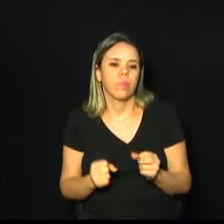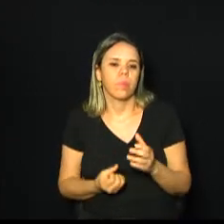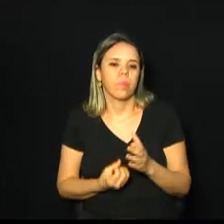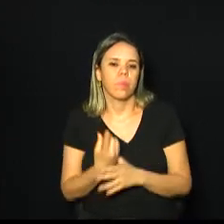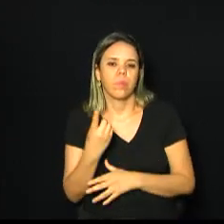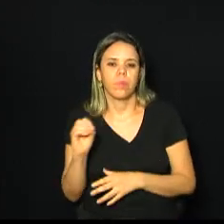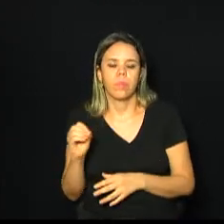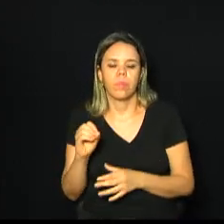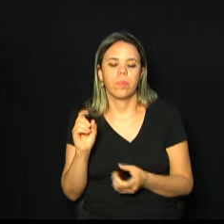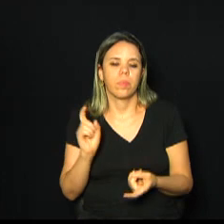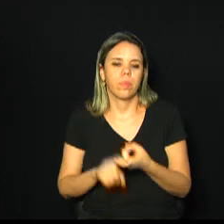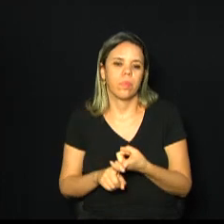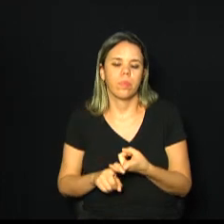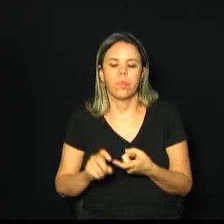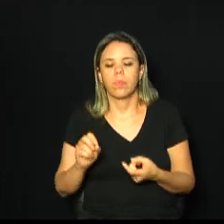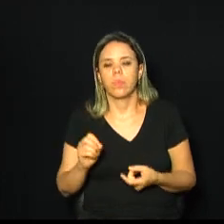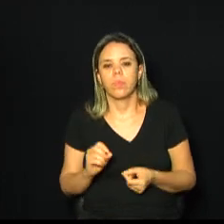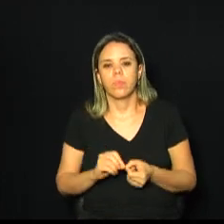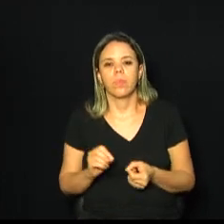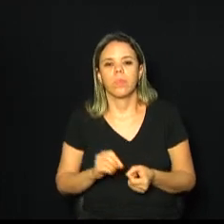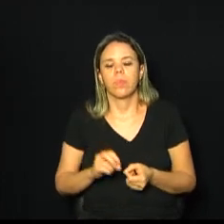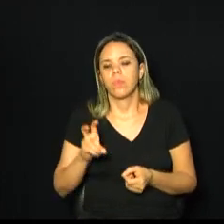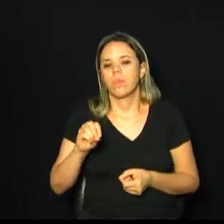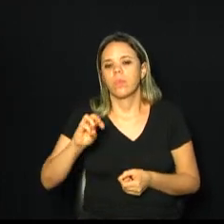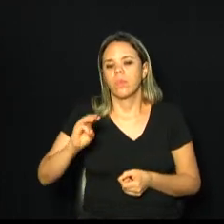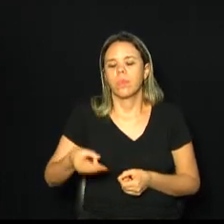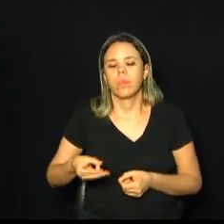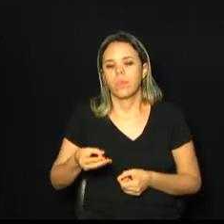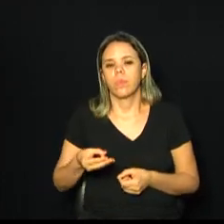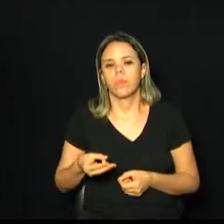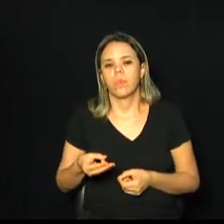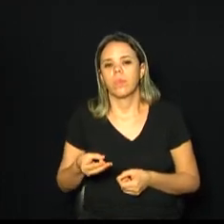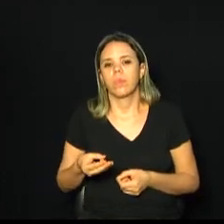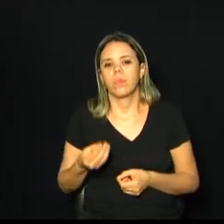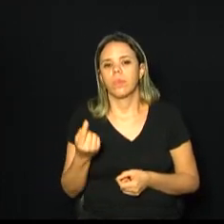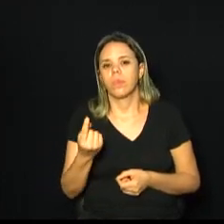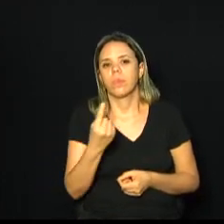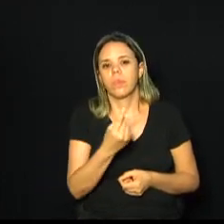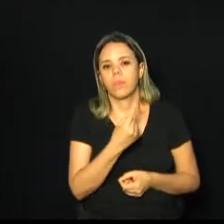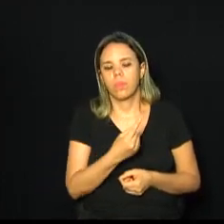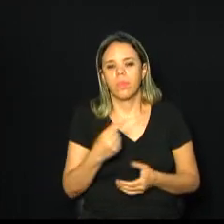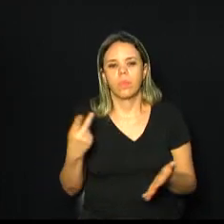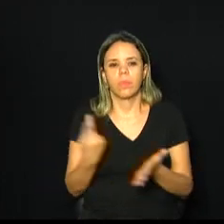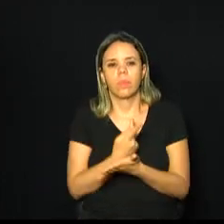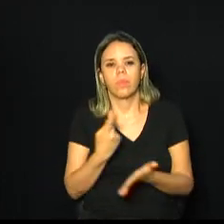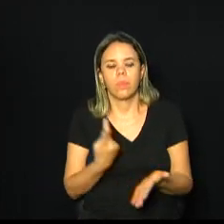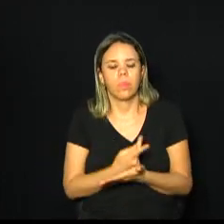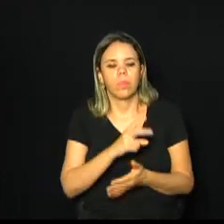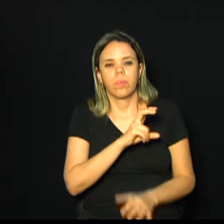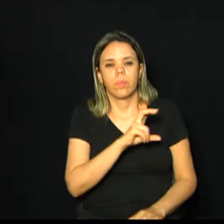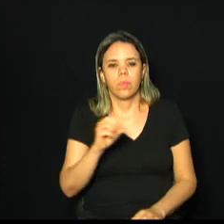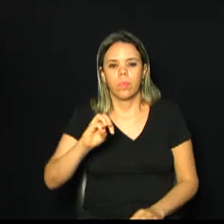atos infracionais, vou dar 50 milhões por ato e vou cobrar 500 milhões dela.